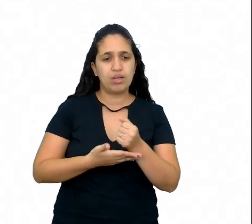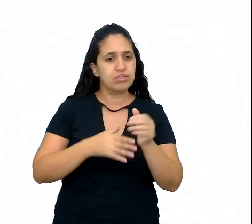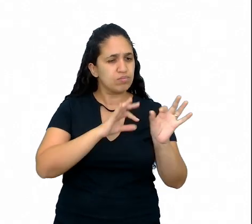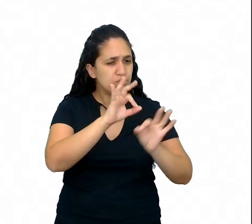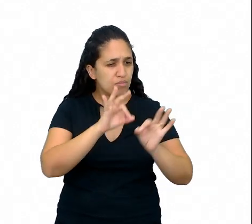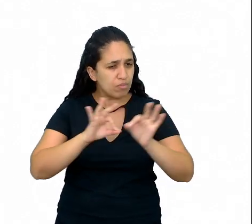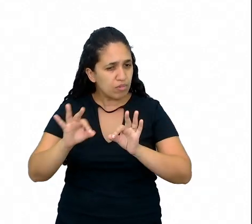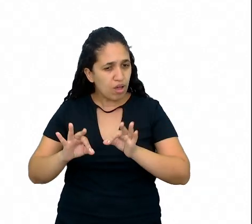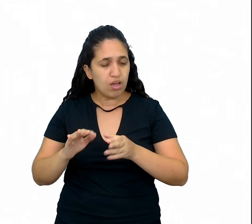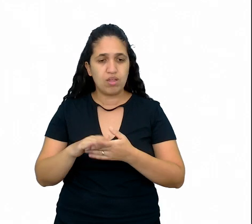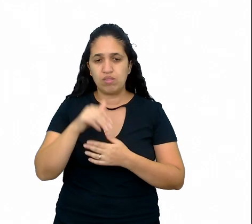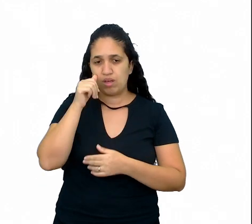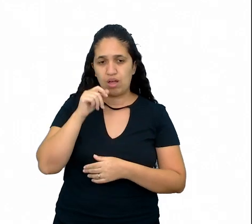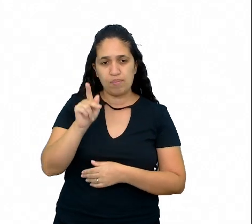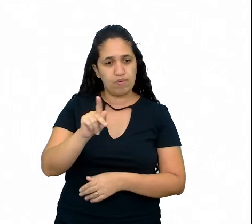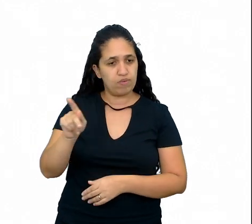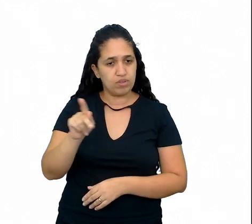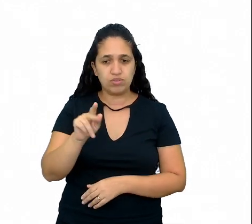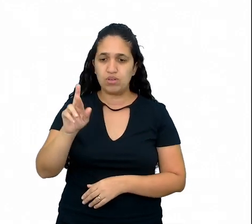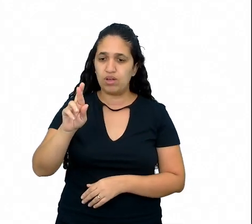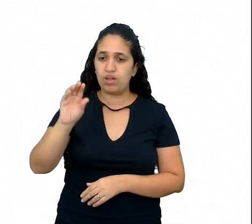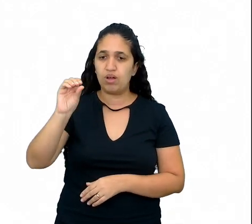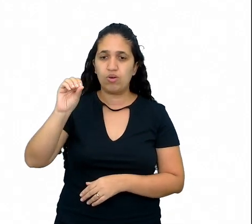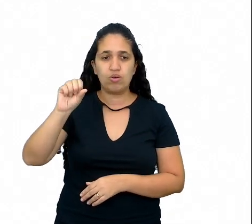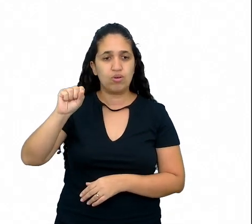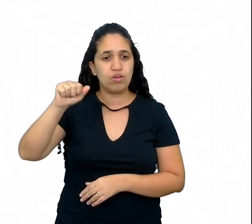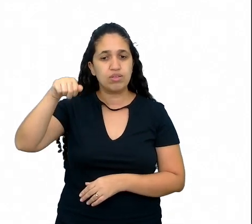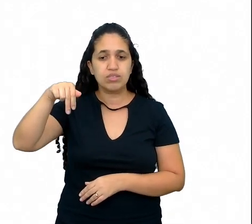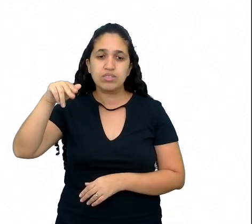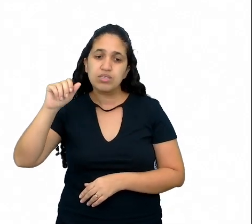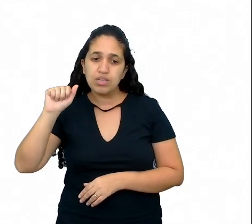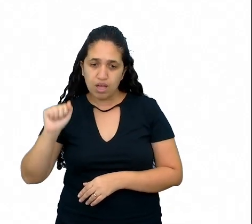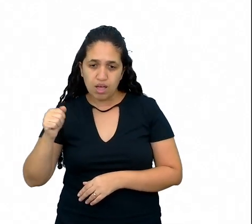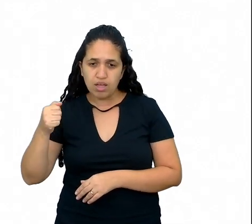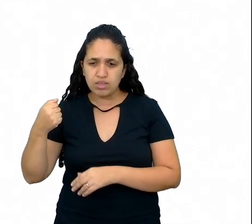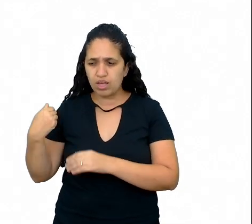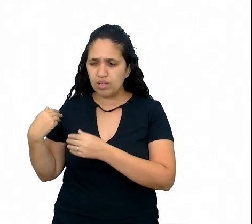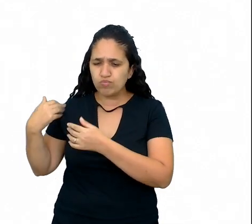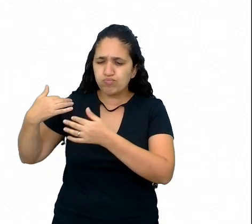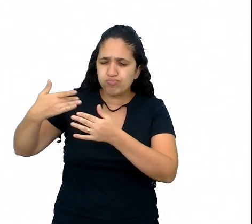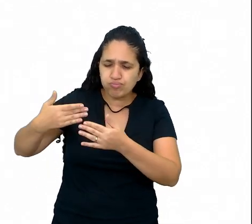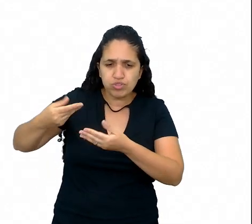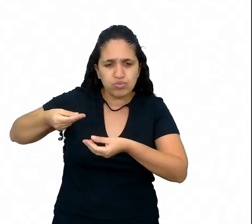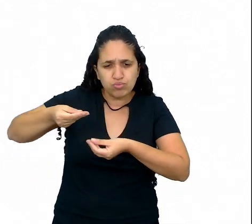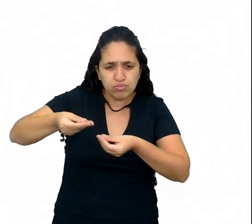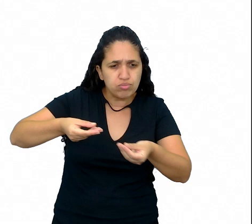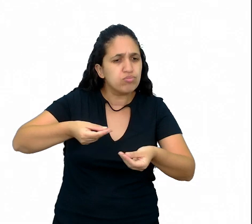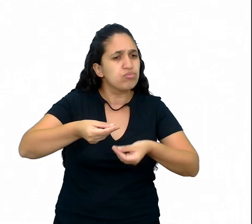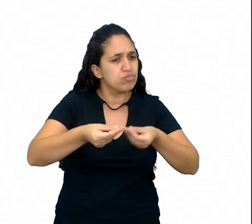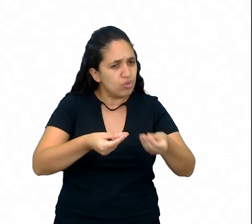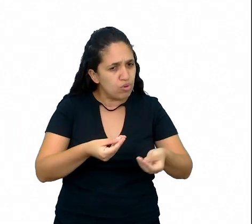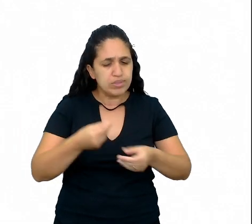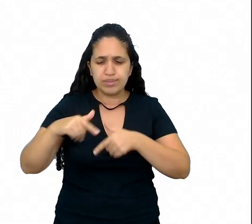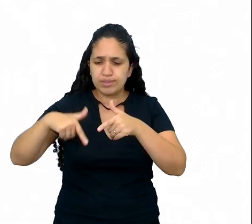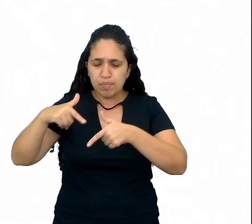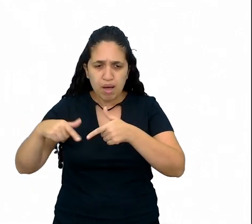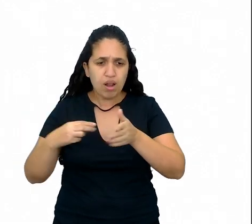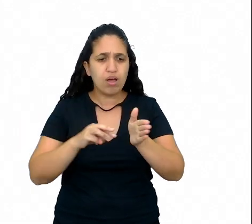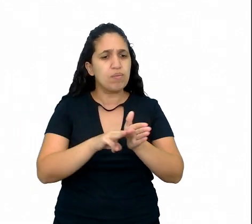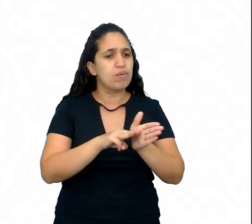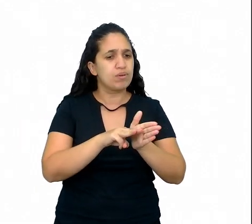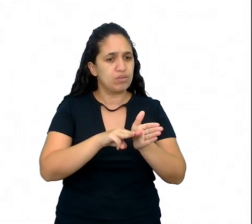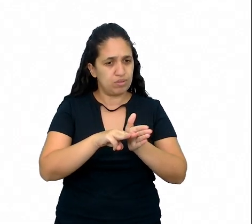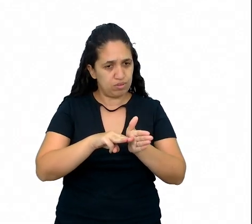professora Rosana trouxe mais fundamentos, né, ela trabalhou mais com essa